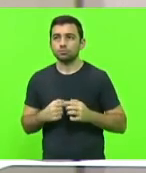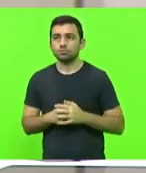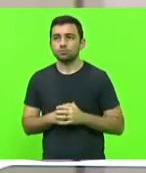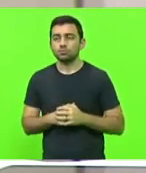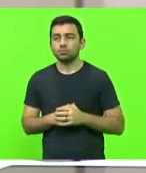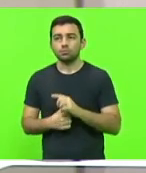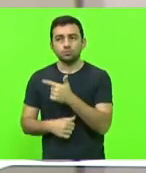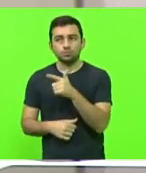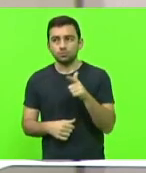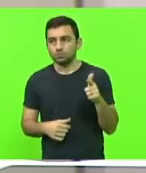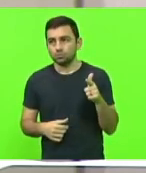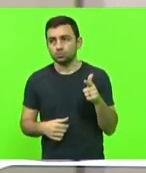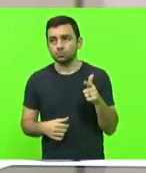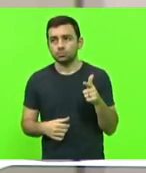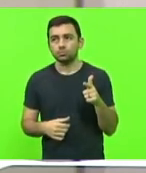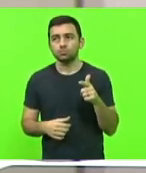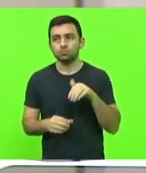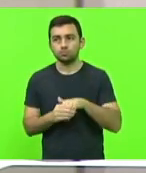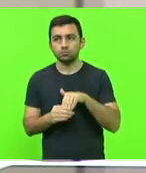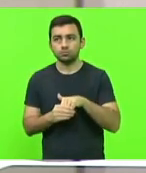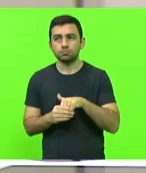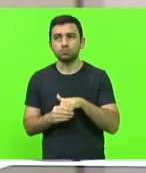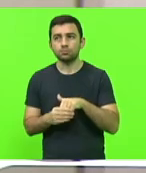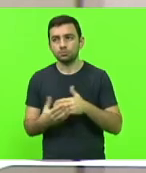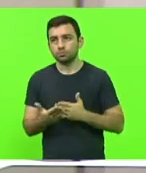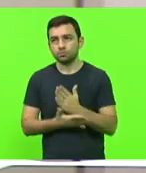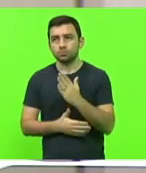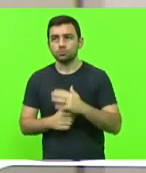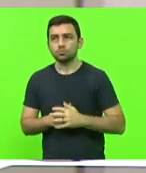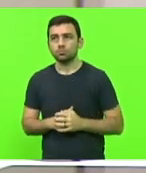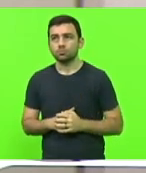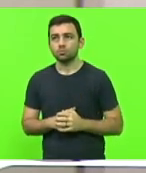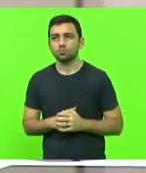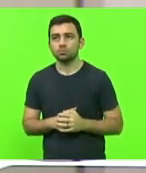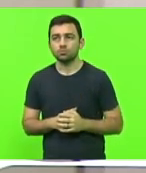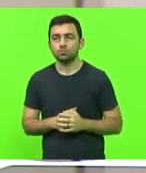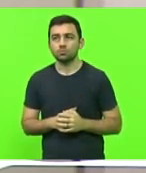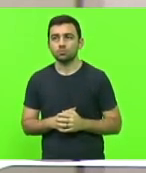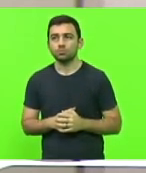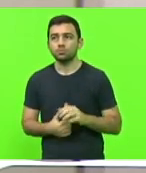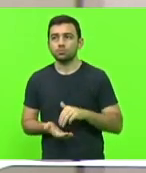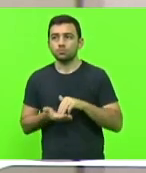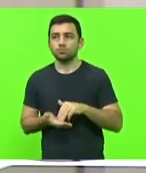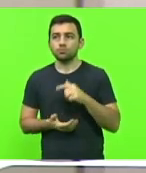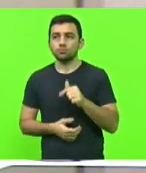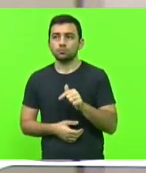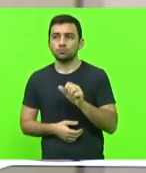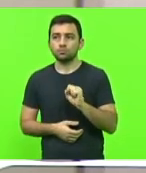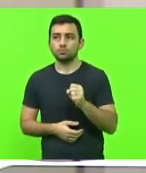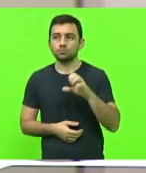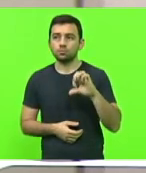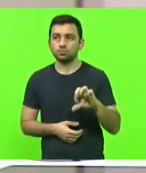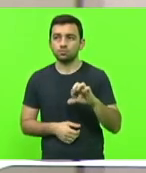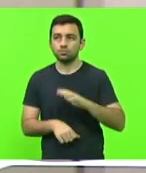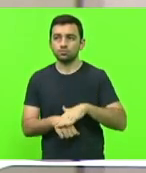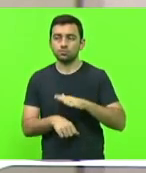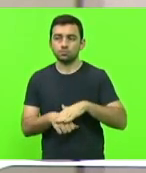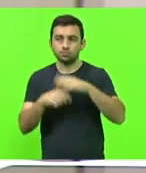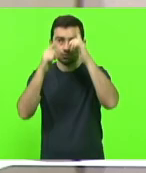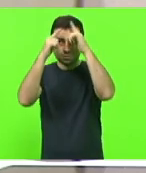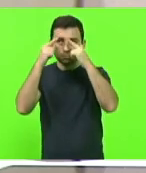Não havendo quem queira discutir, em votação. Aprovado. Moção número 789, deputado Nildir